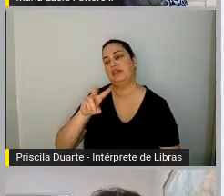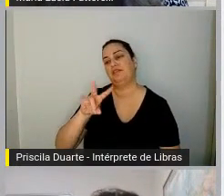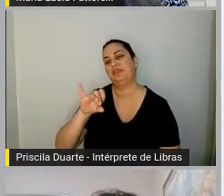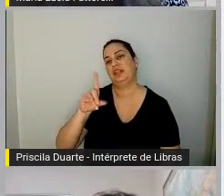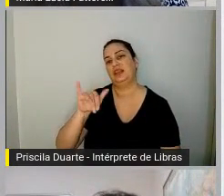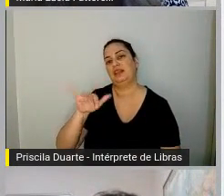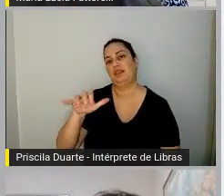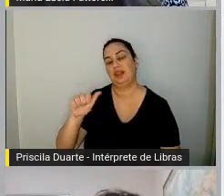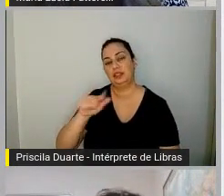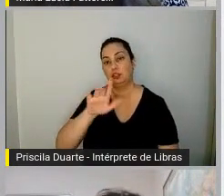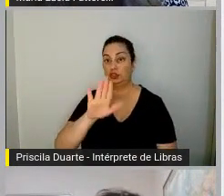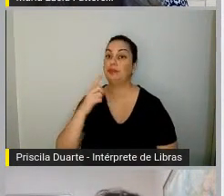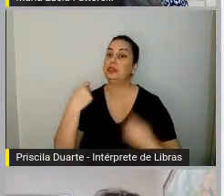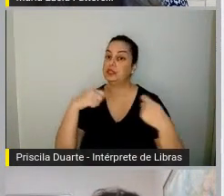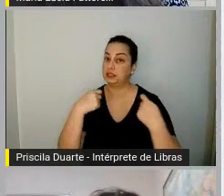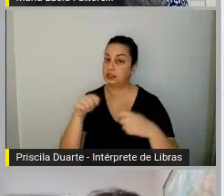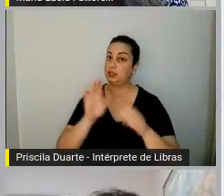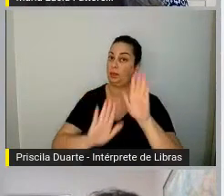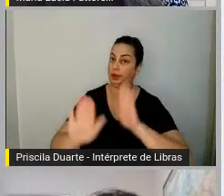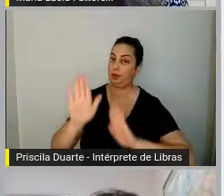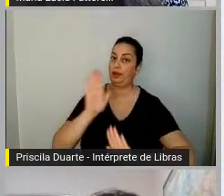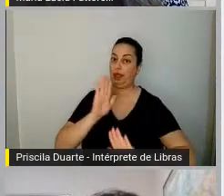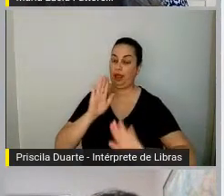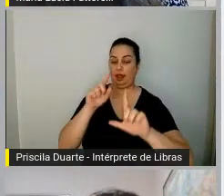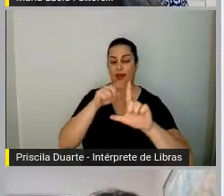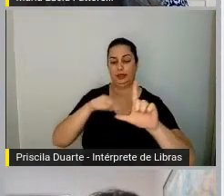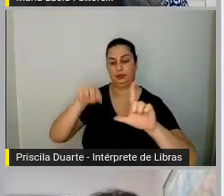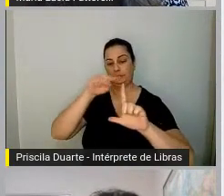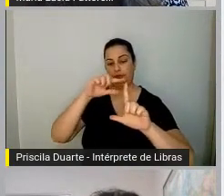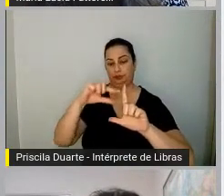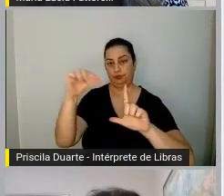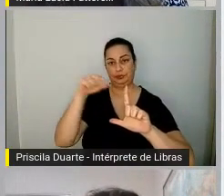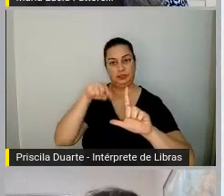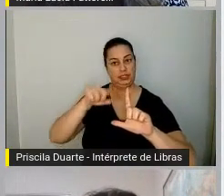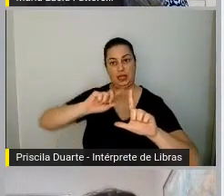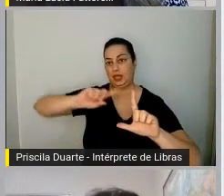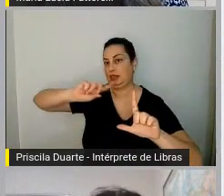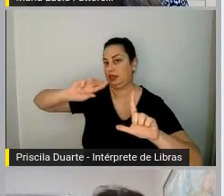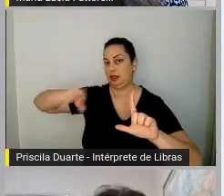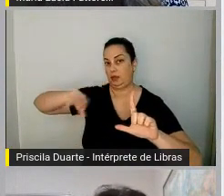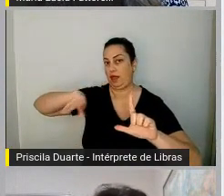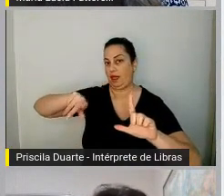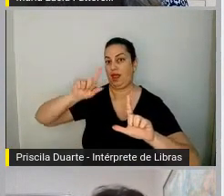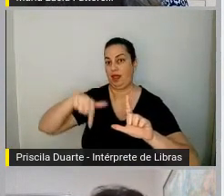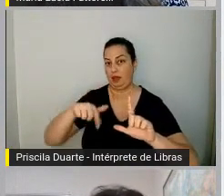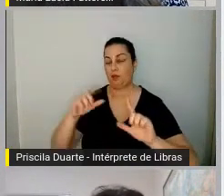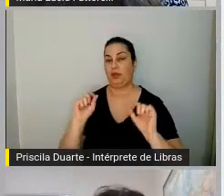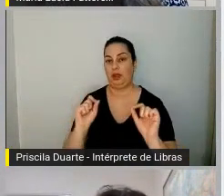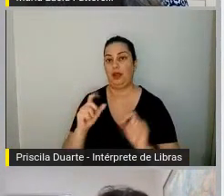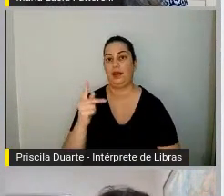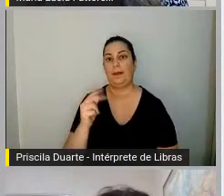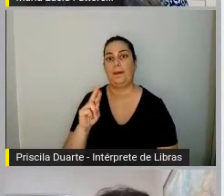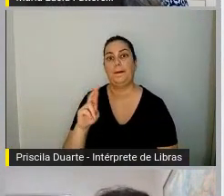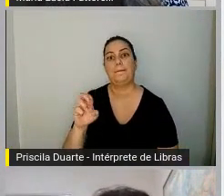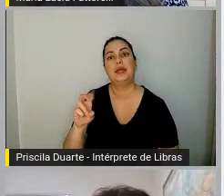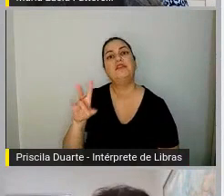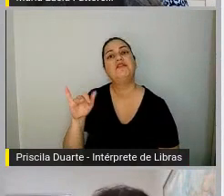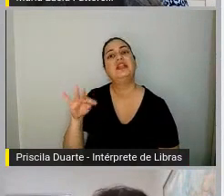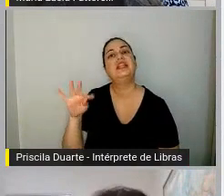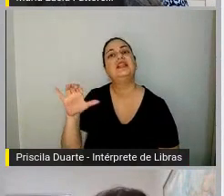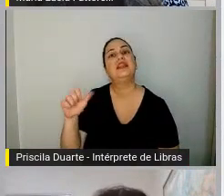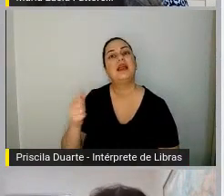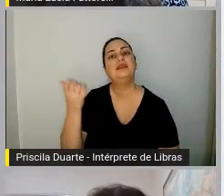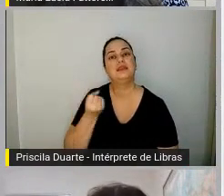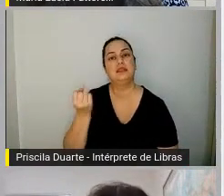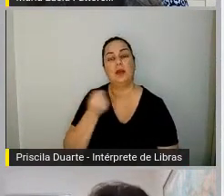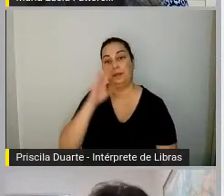cuidado com essa fatia aí, porque isso não é fundo de pensão, é Previdência, inclusive Previdência